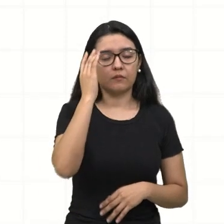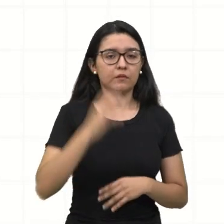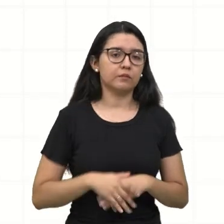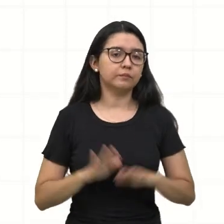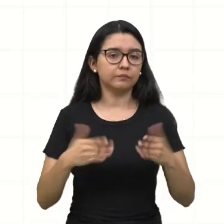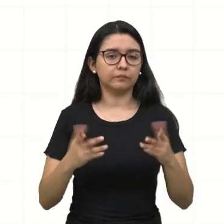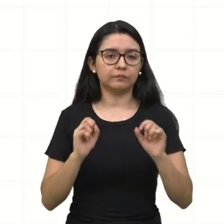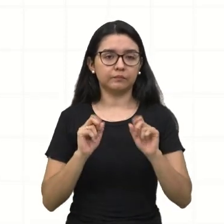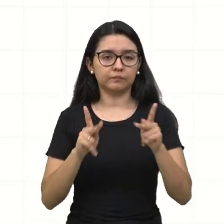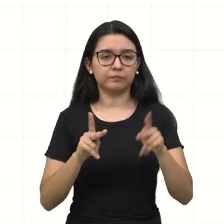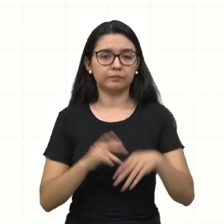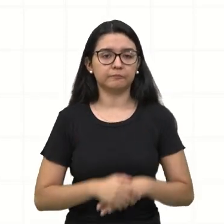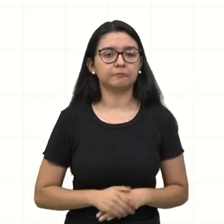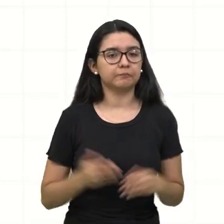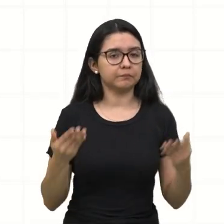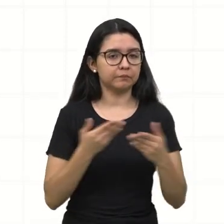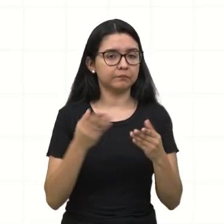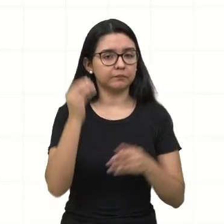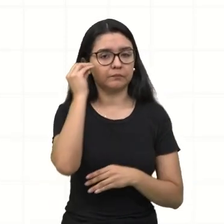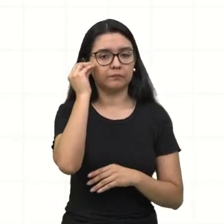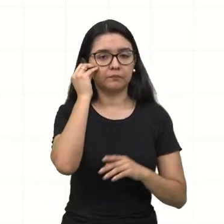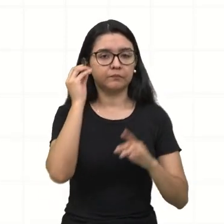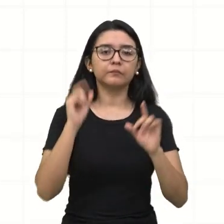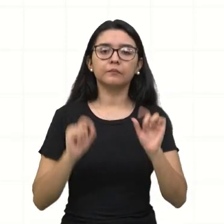Muito bem. Vamos ver agora